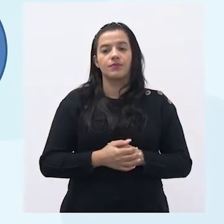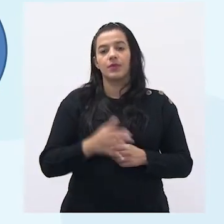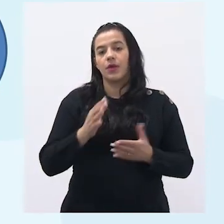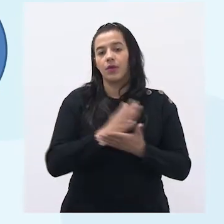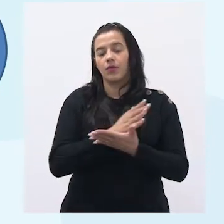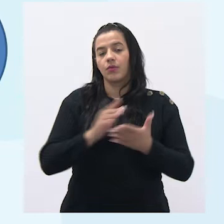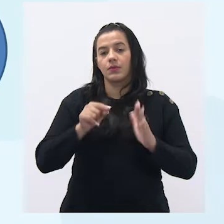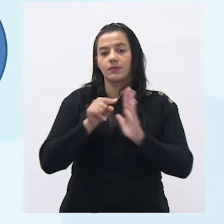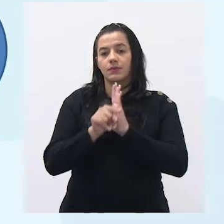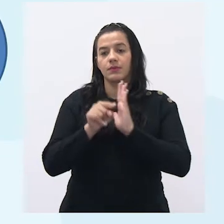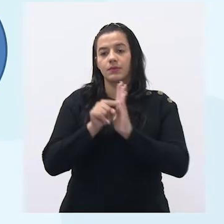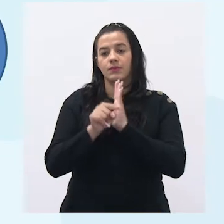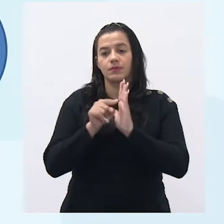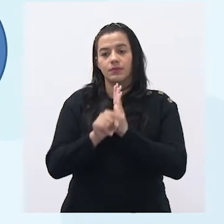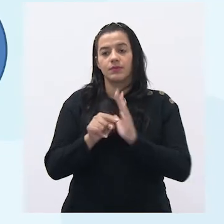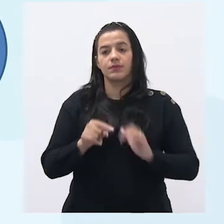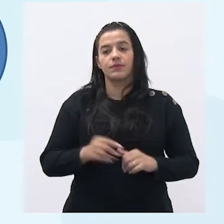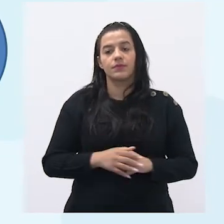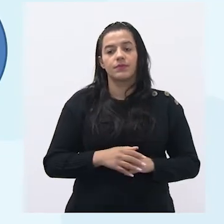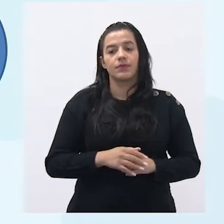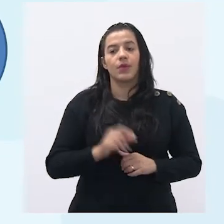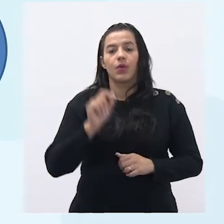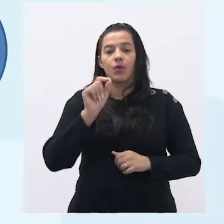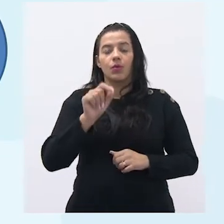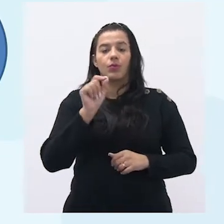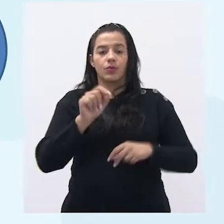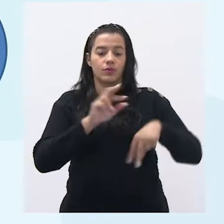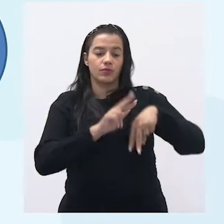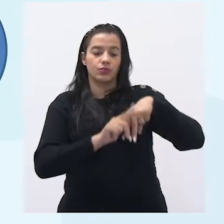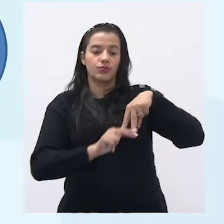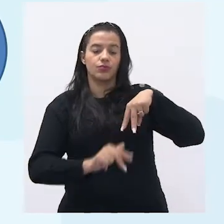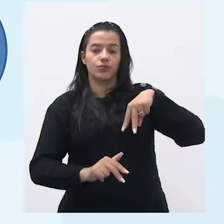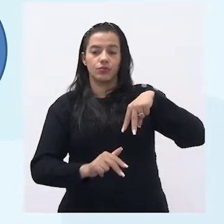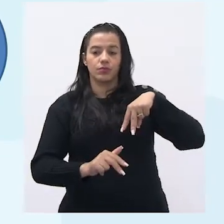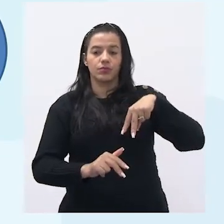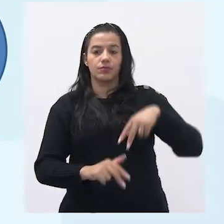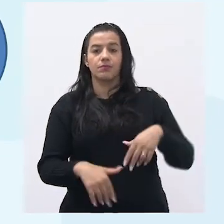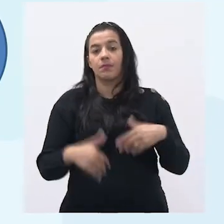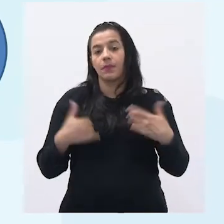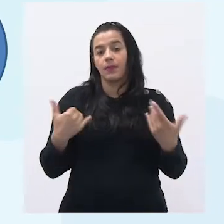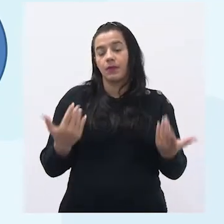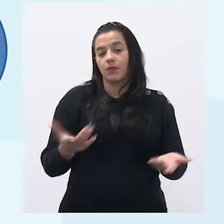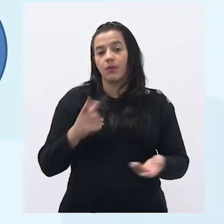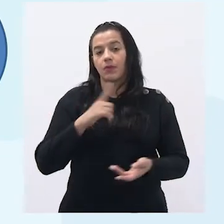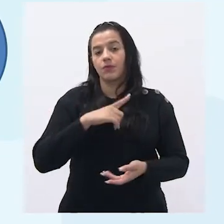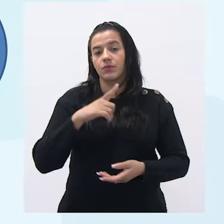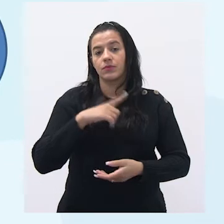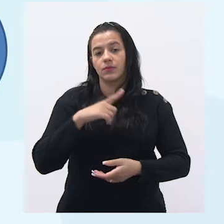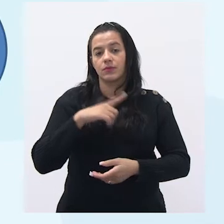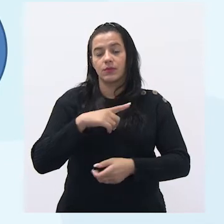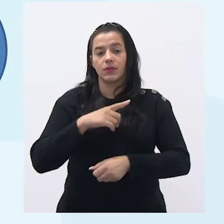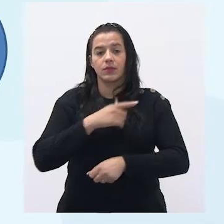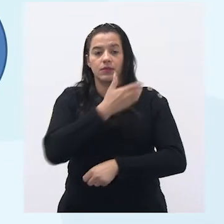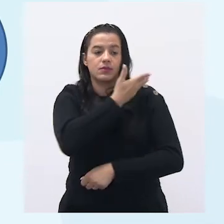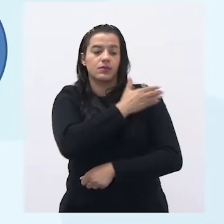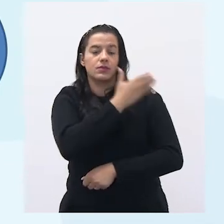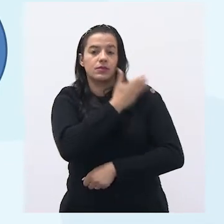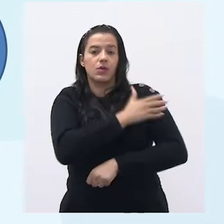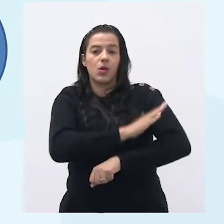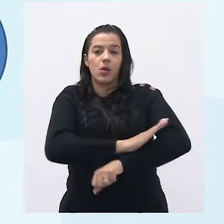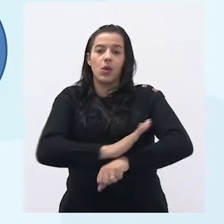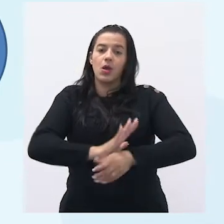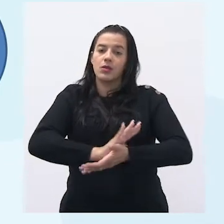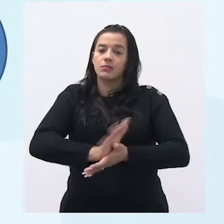algumas questões. O que é gênero? Quais são as discriminações de gênero e como essas